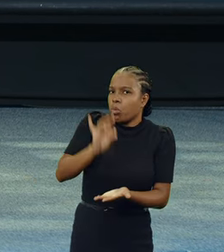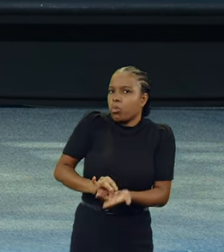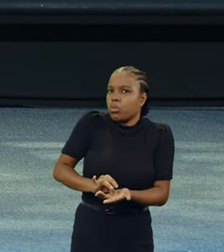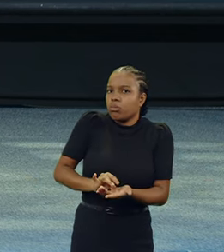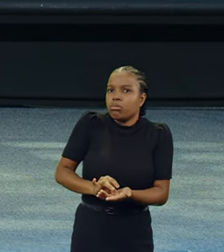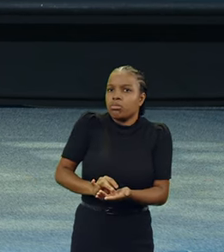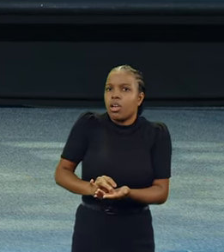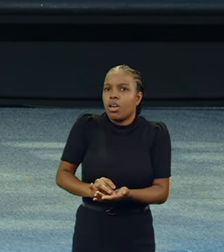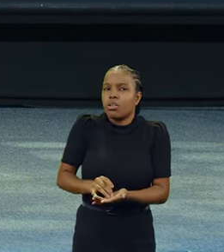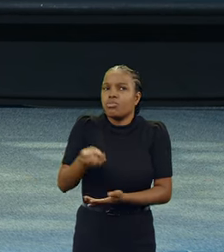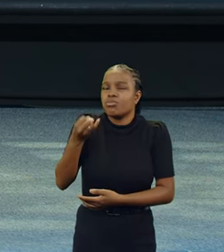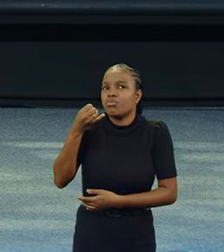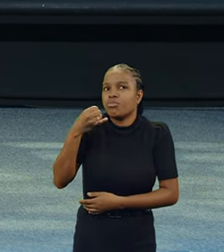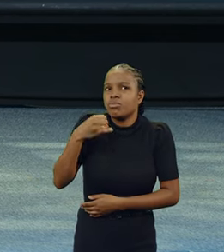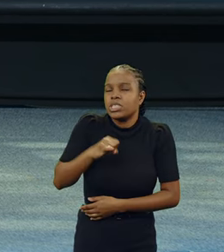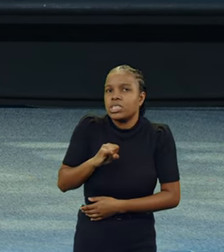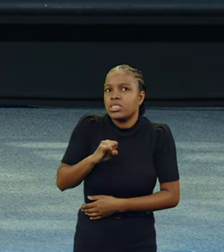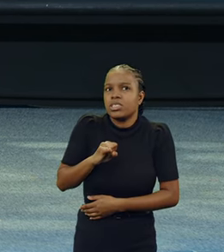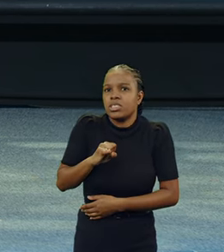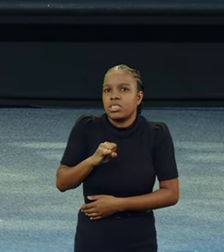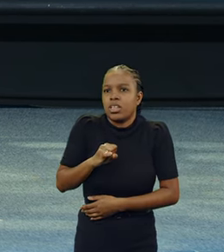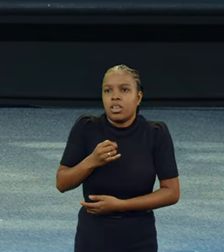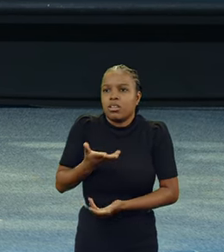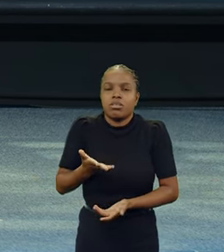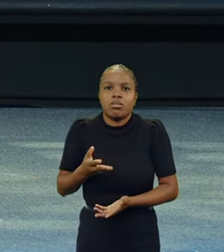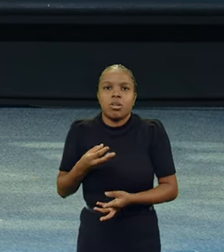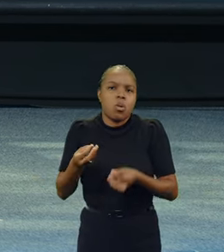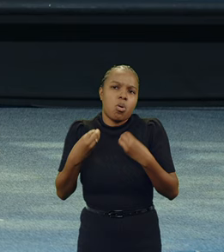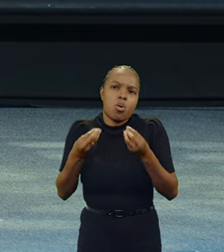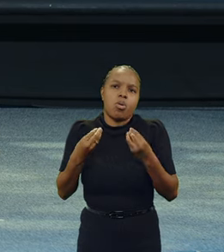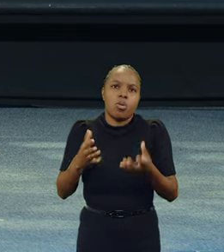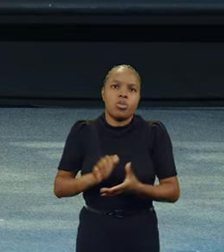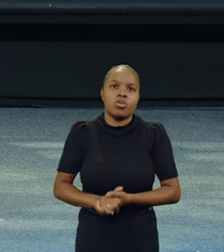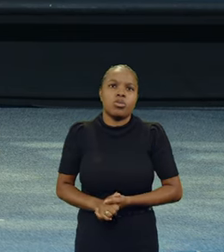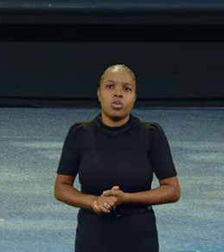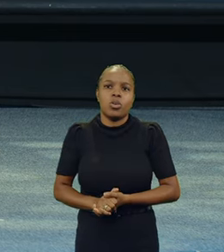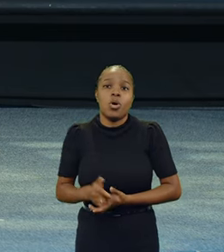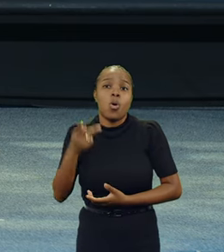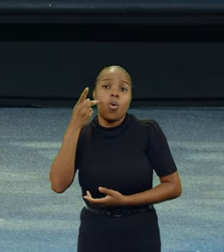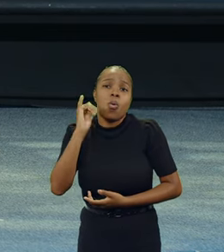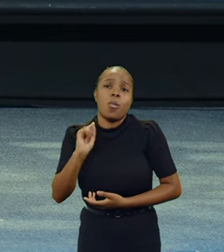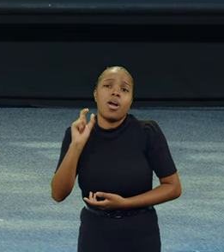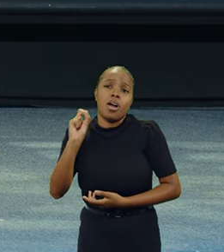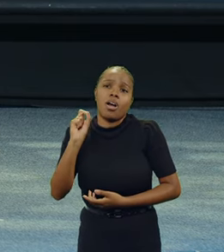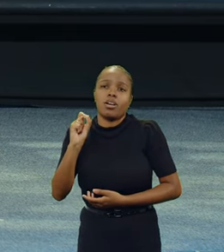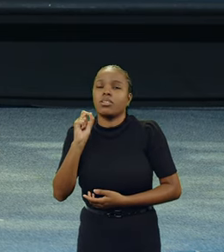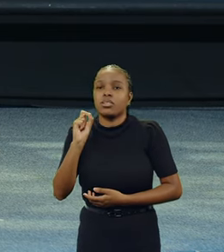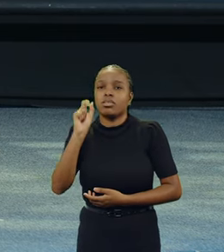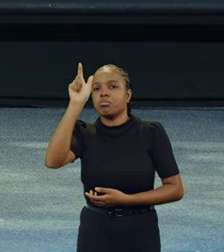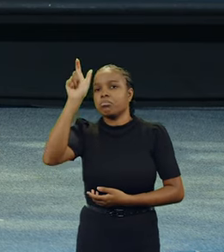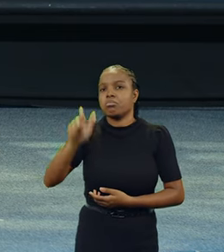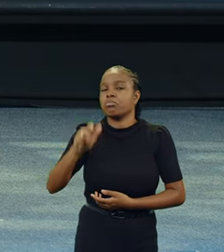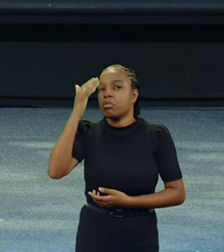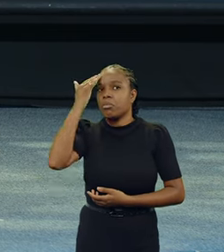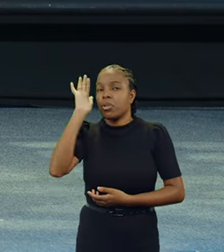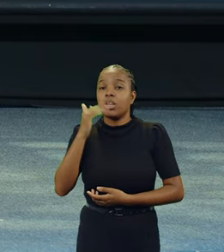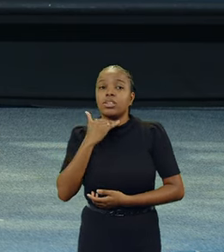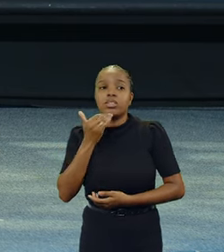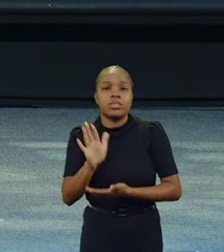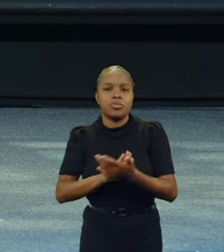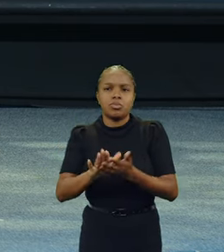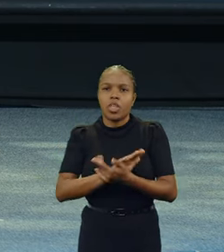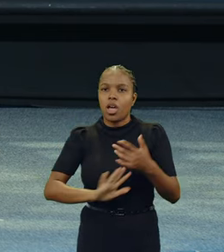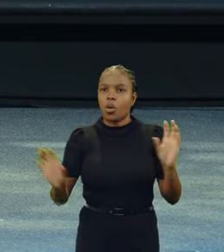Ninguém pensou, será que ela não foi violentada? Ninguém pensou, e o pai? Quem é o pai da criança? Nada disso